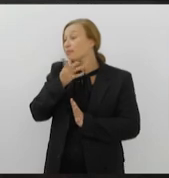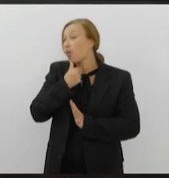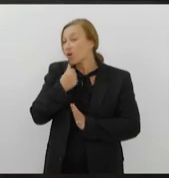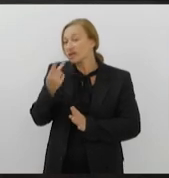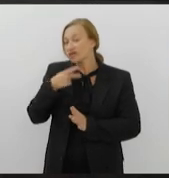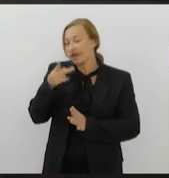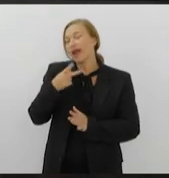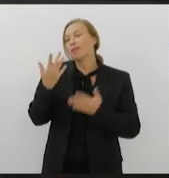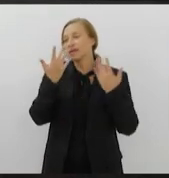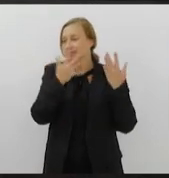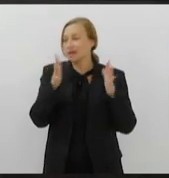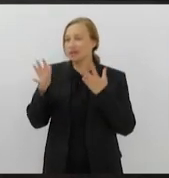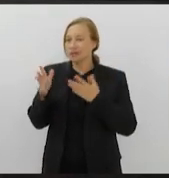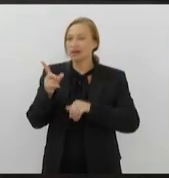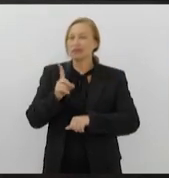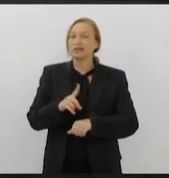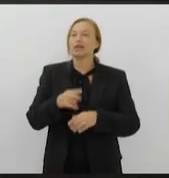está saudada em tempo. Seja bem-vinda, vereadora Sabrina.